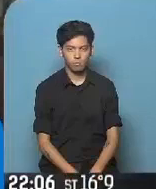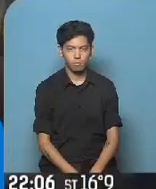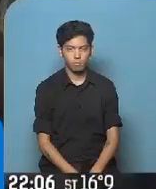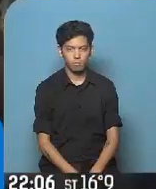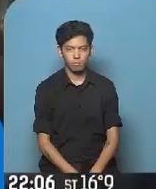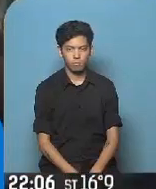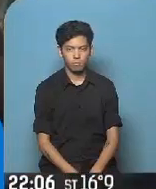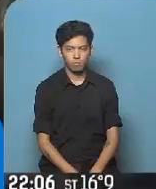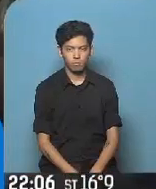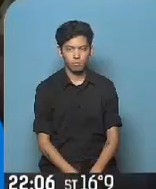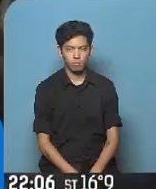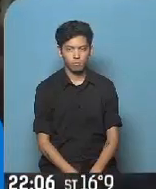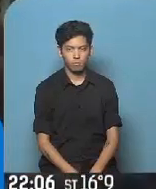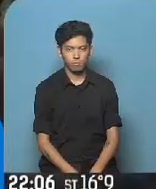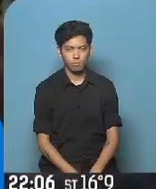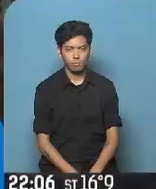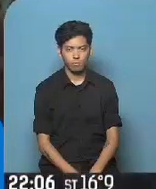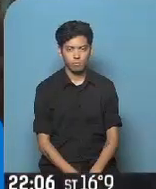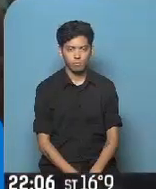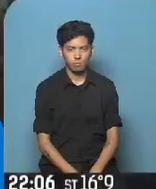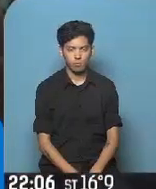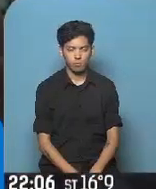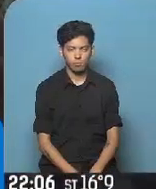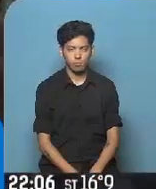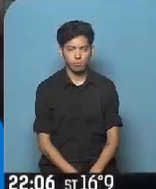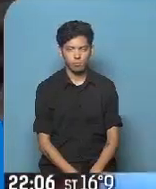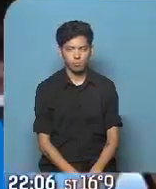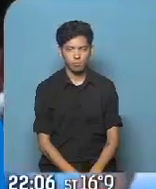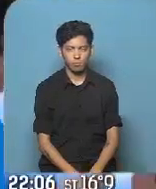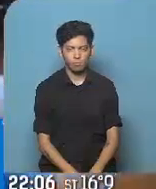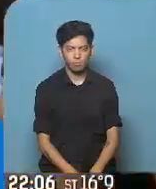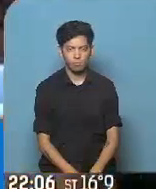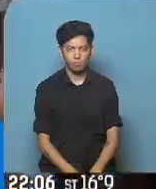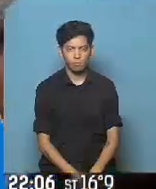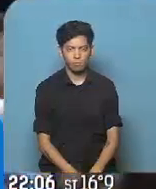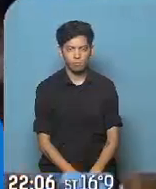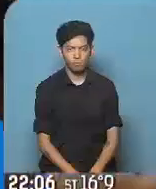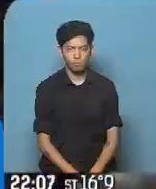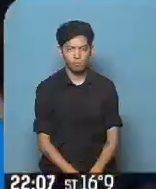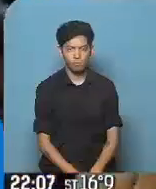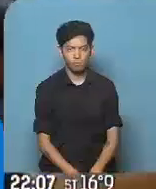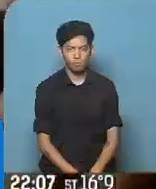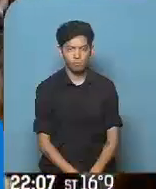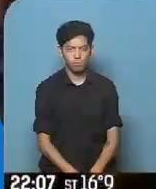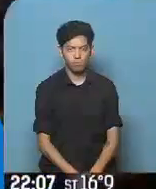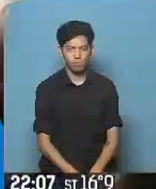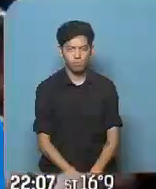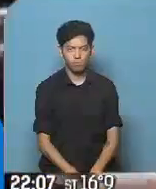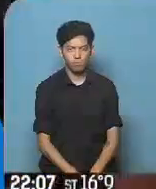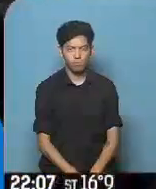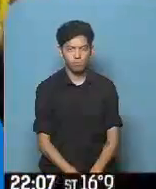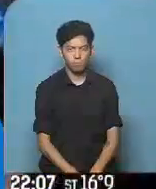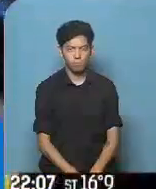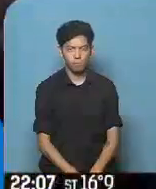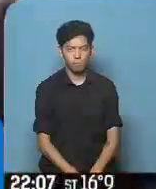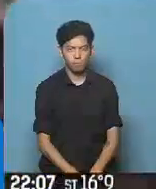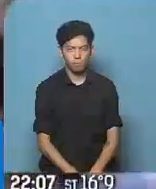mais gente, se alguém mandou, se não mandou, qual foi a motivação, que não tem explicação,